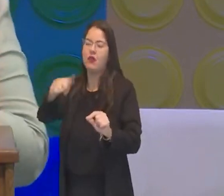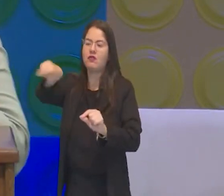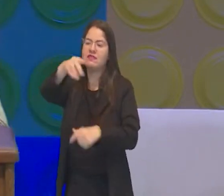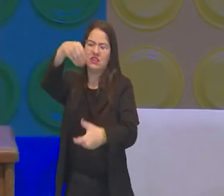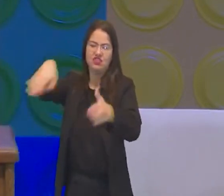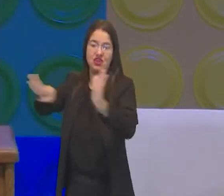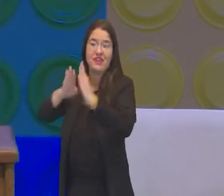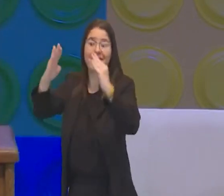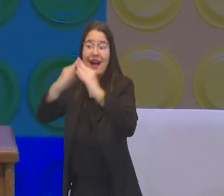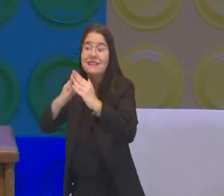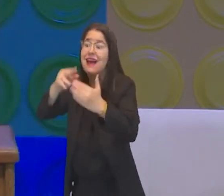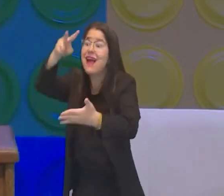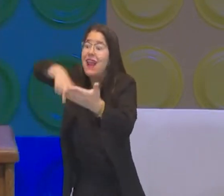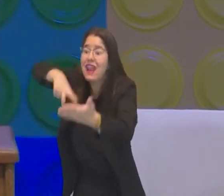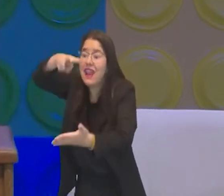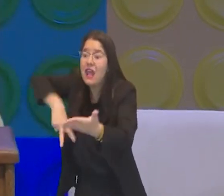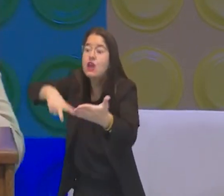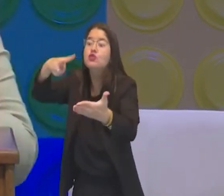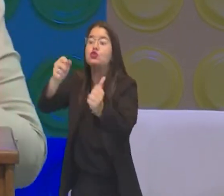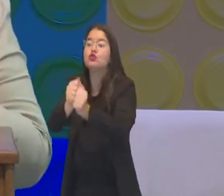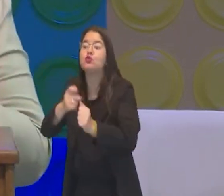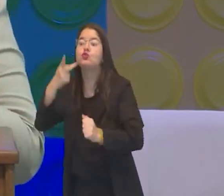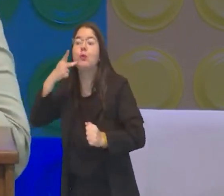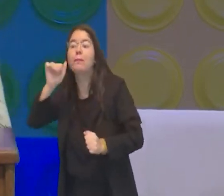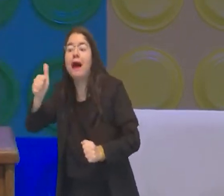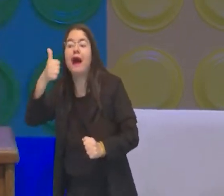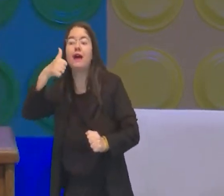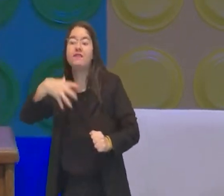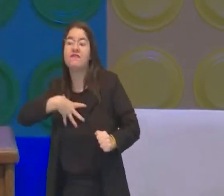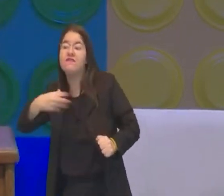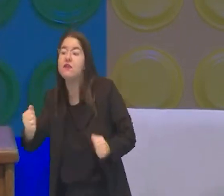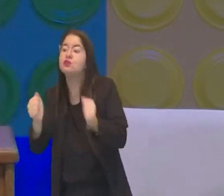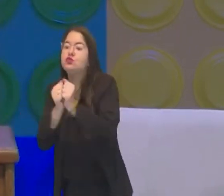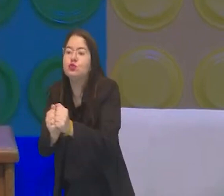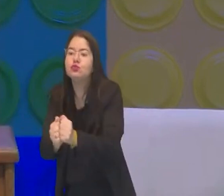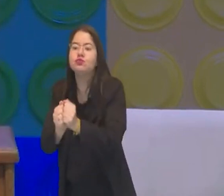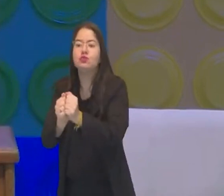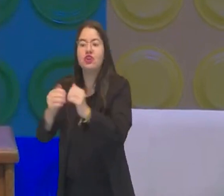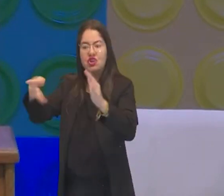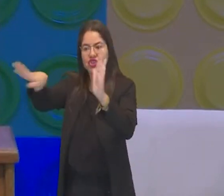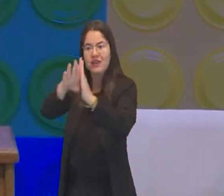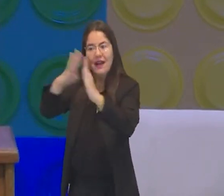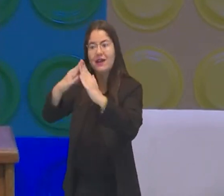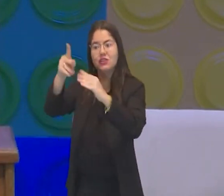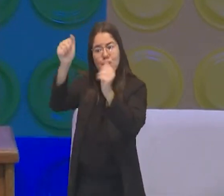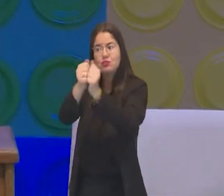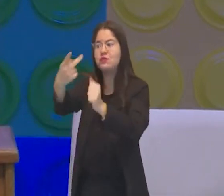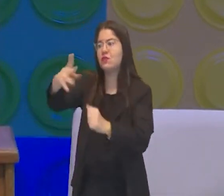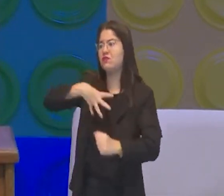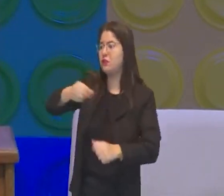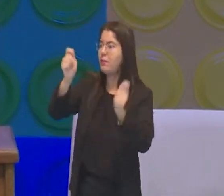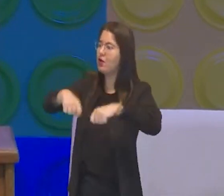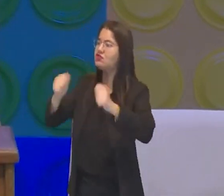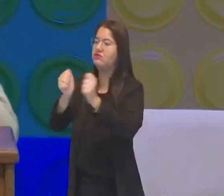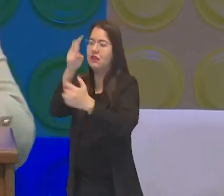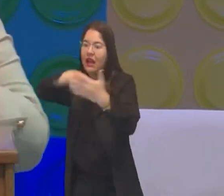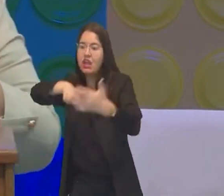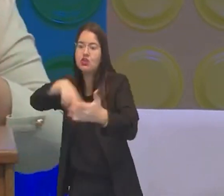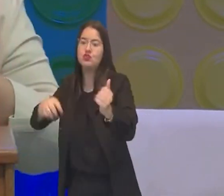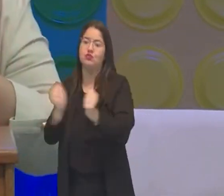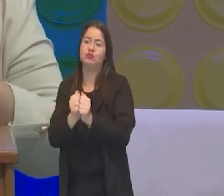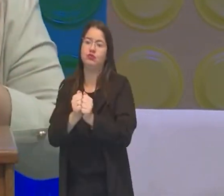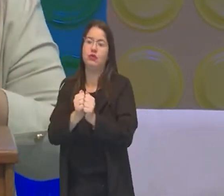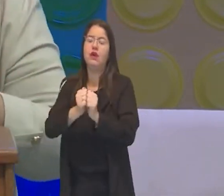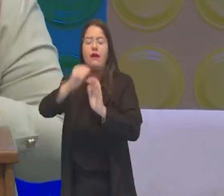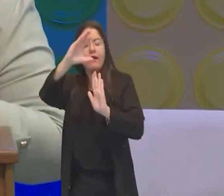casa. Leiam juntos, pais e filhos. 37, Gênesis 37 até 50. Vão lendo